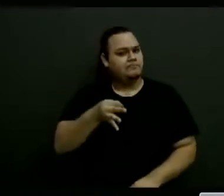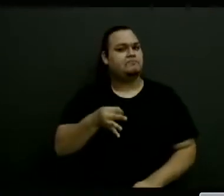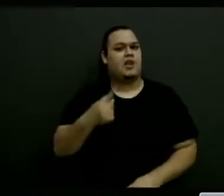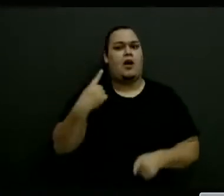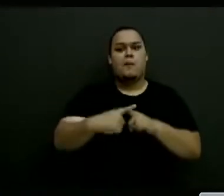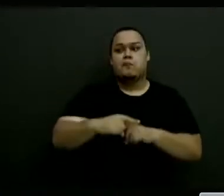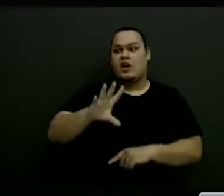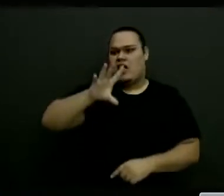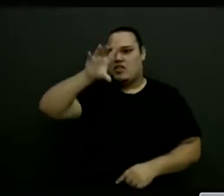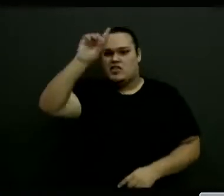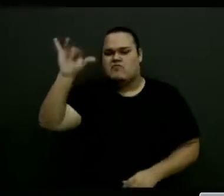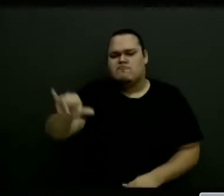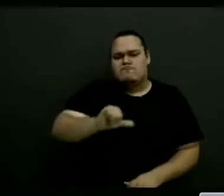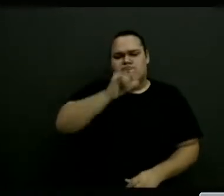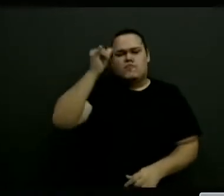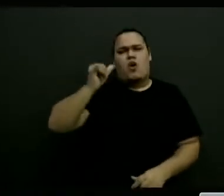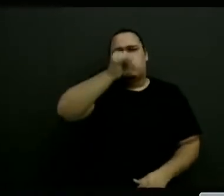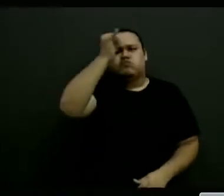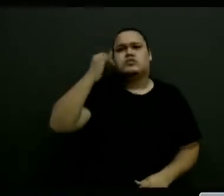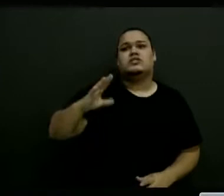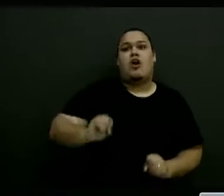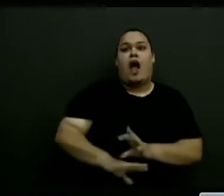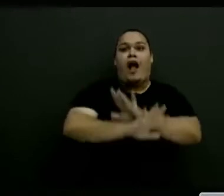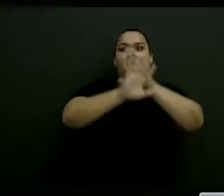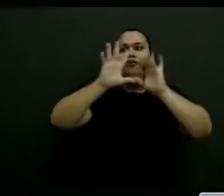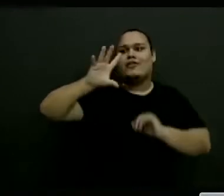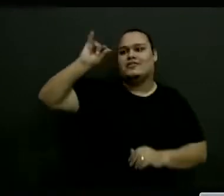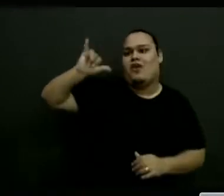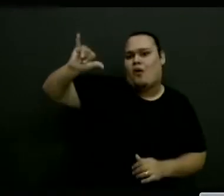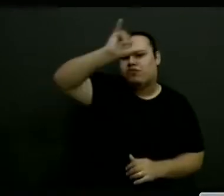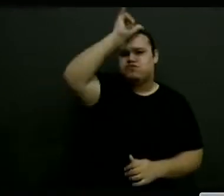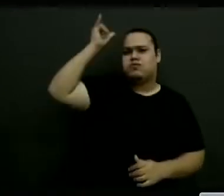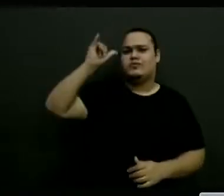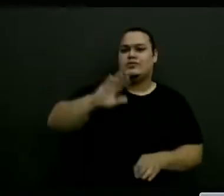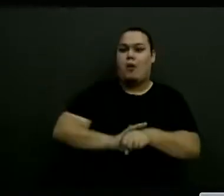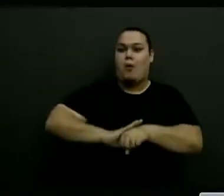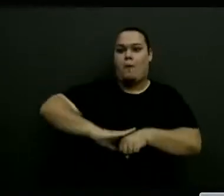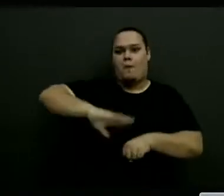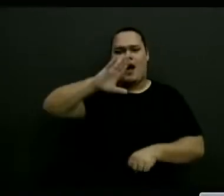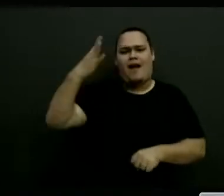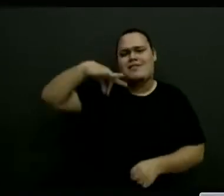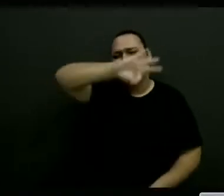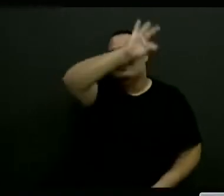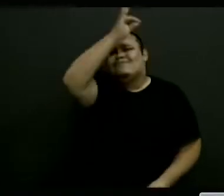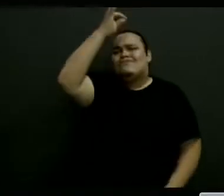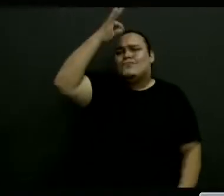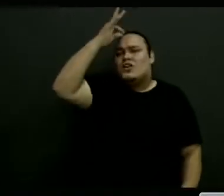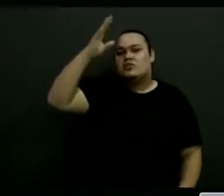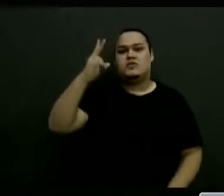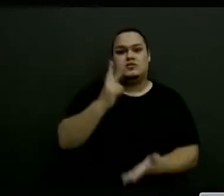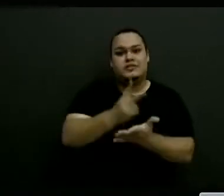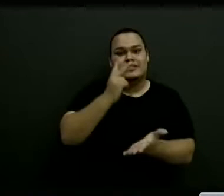da presença e da glória de Deus, do Espírito de vida, do Espírito vivificante de